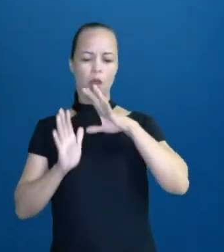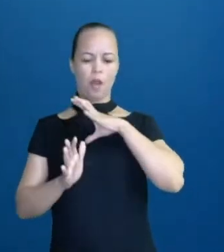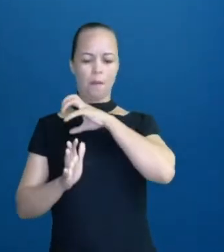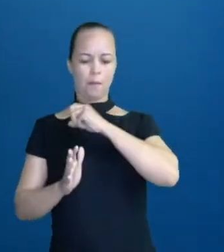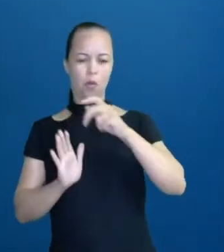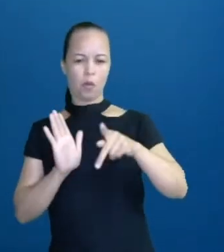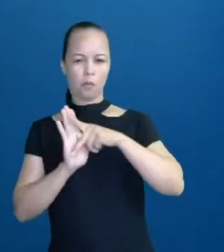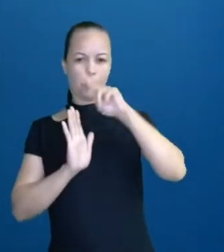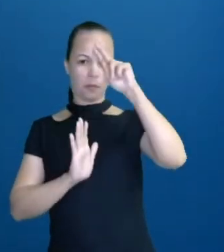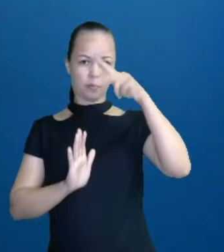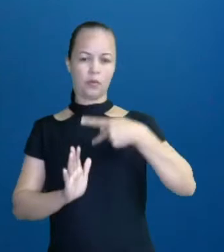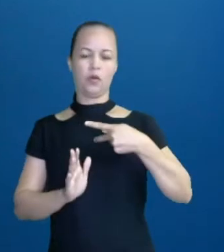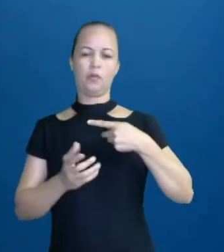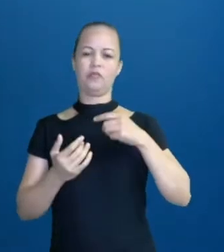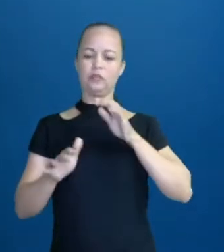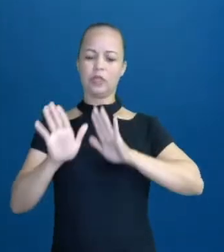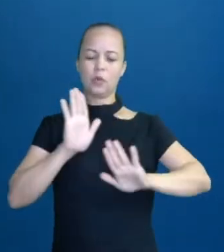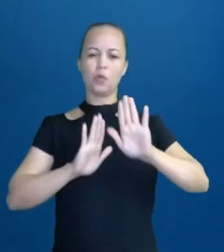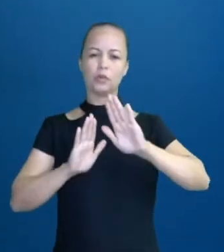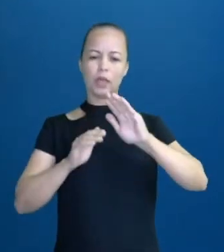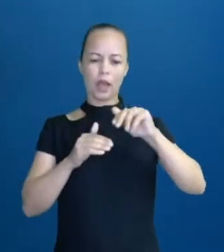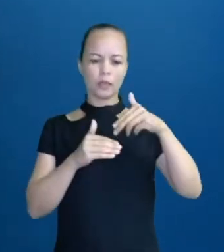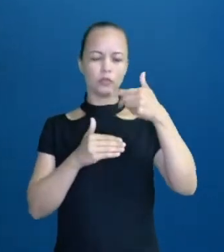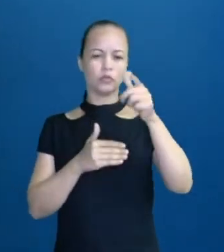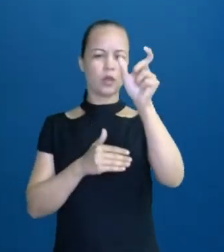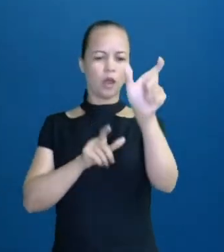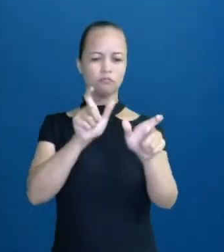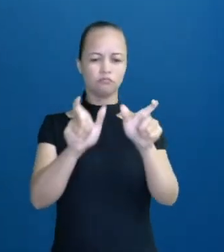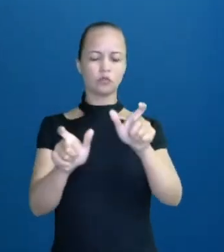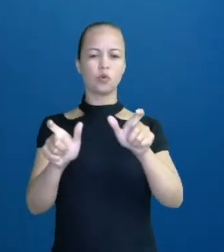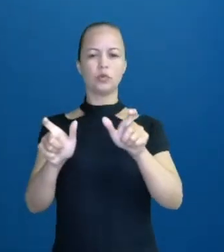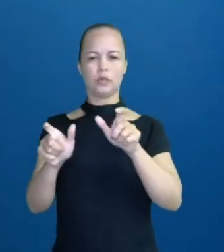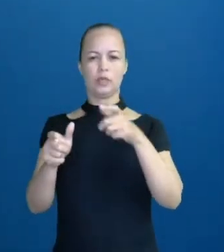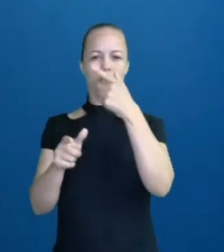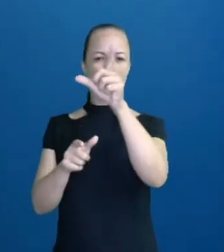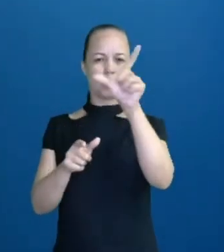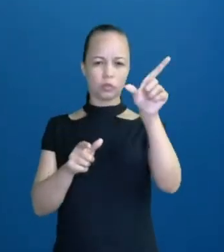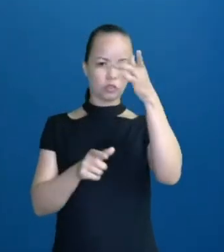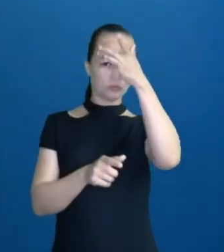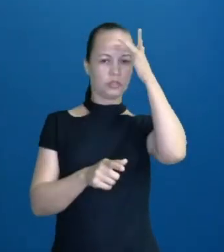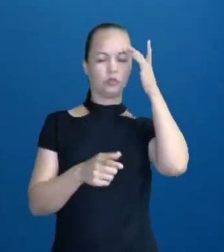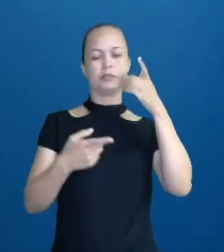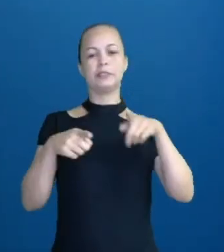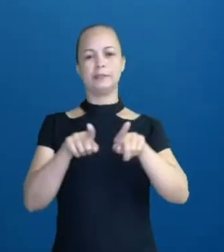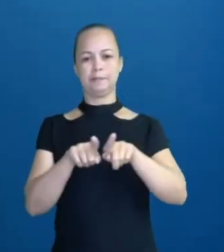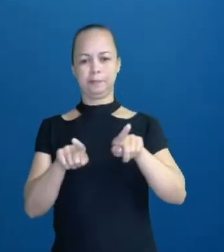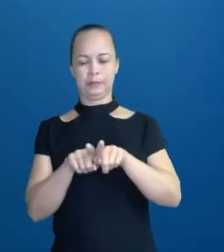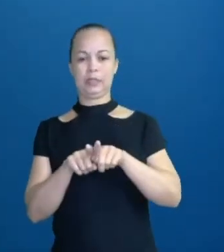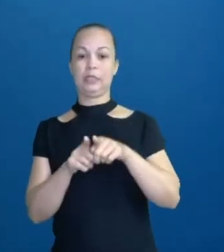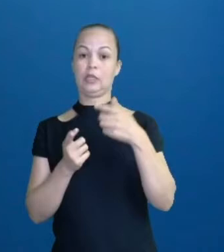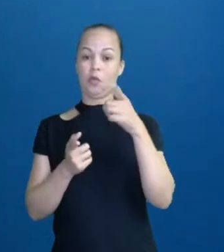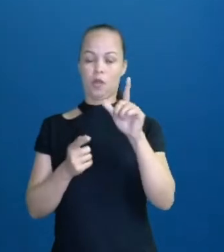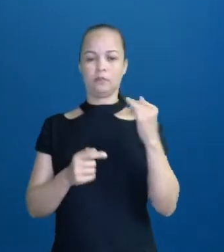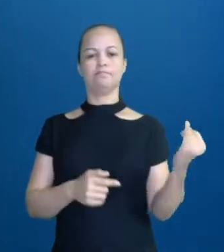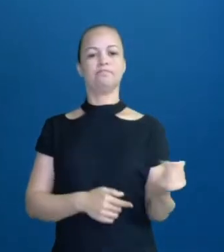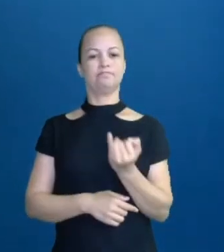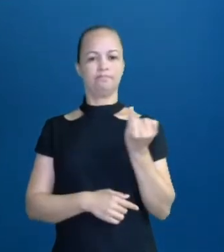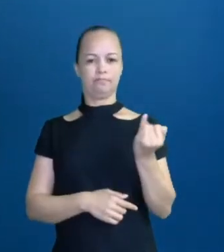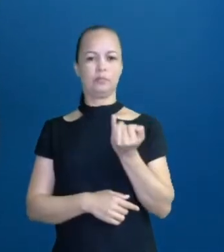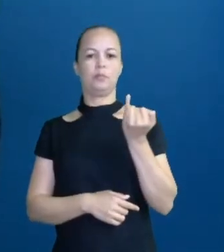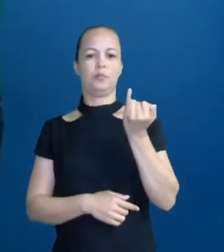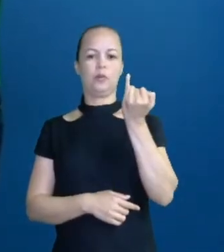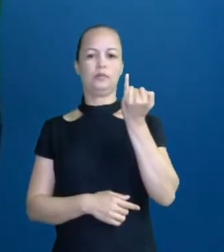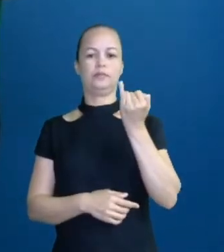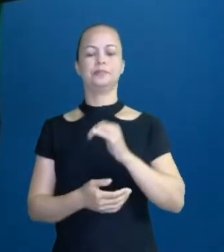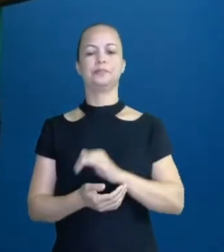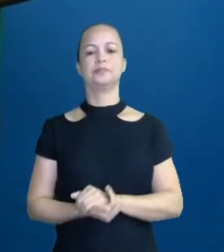estar, consequentemente, cuidando do nosso próximo, cuidando do nosso familiar, tá certo? Portanto, essa daí é outra questão